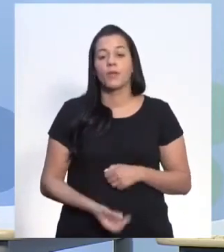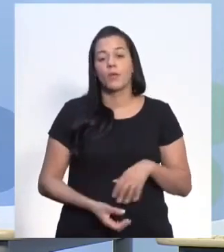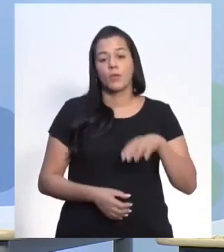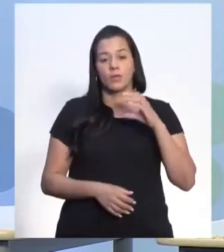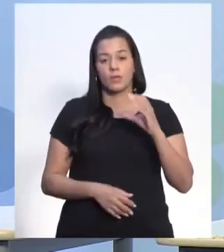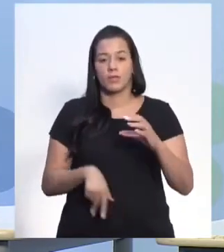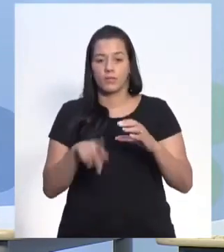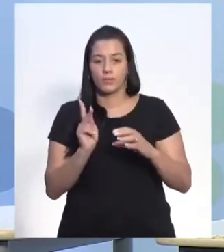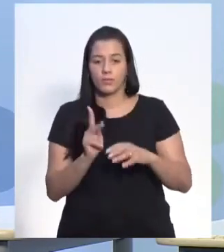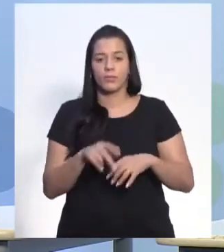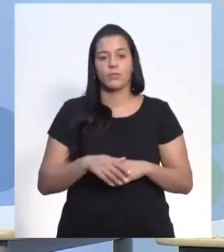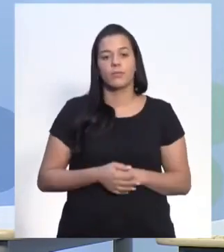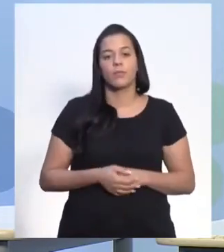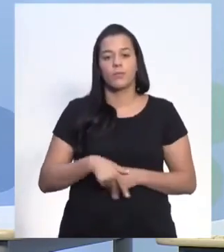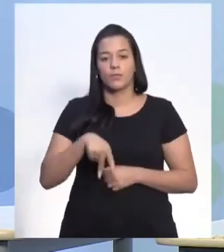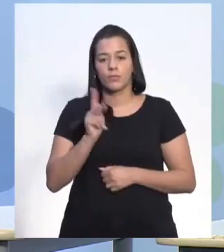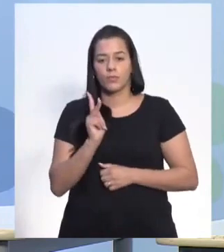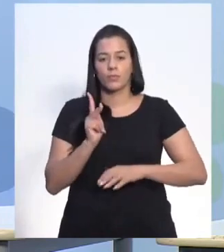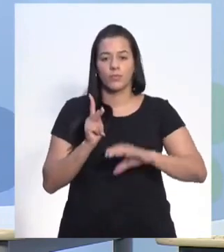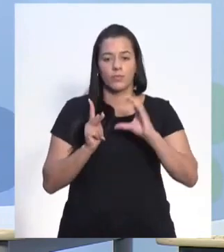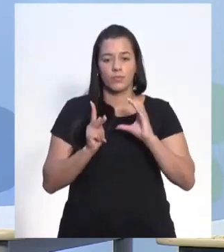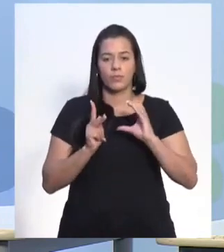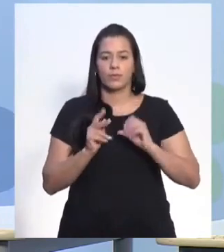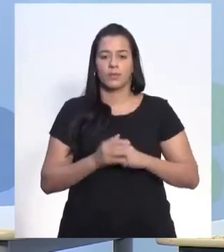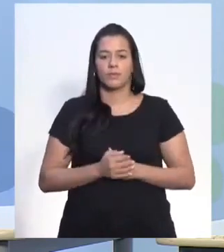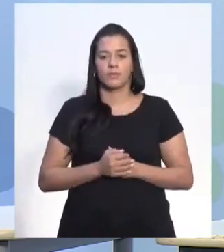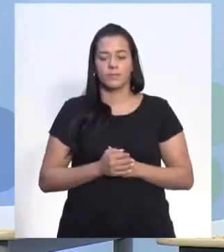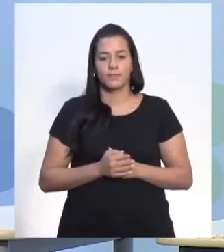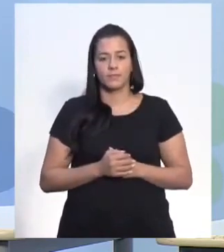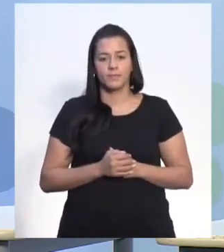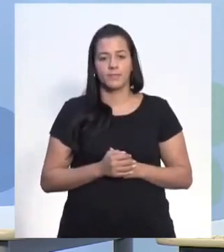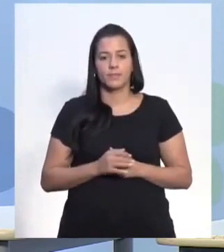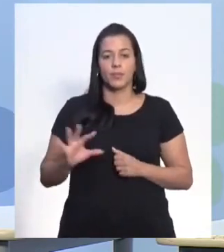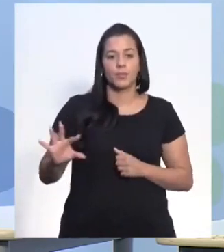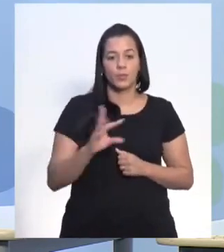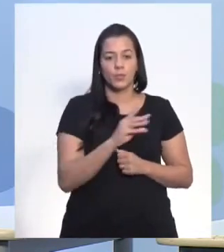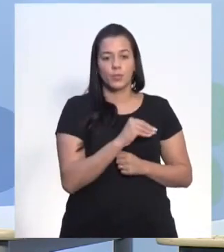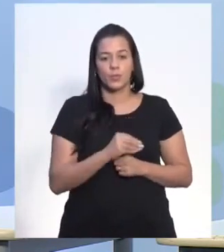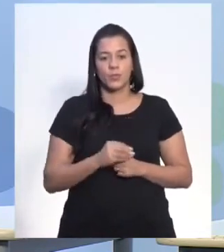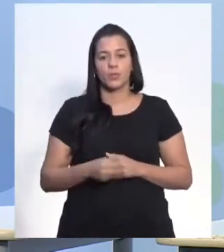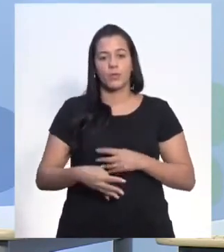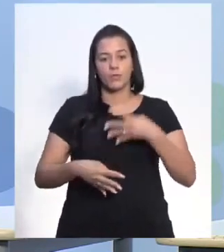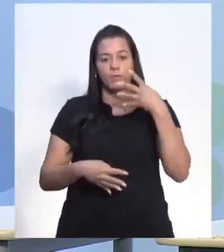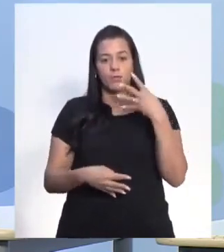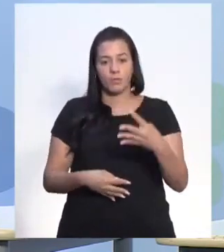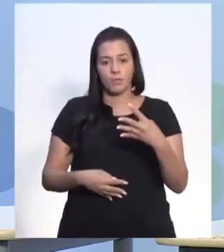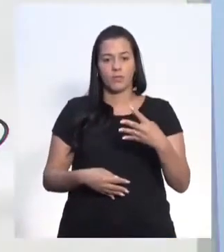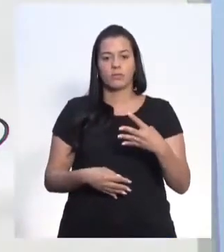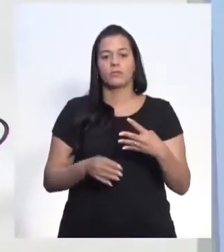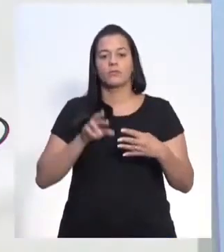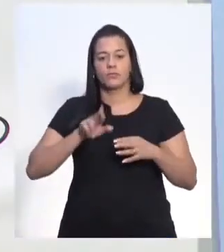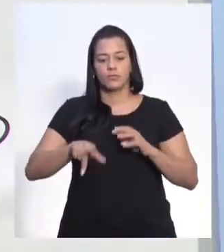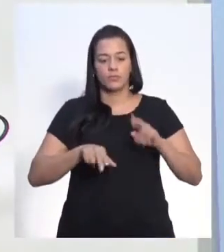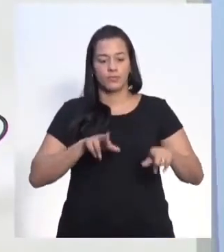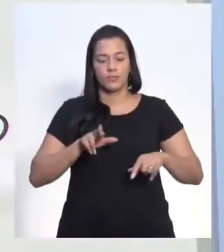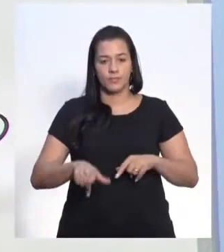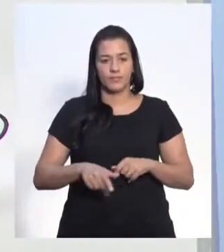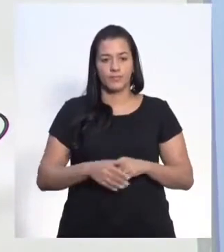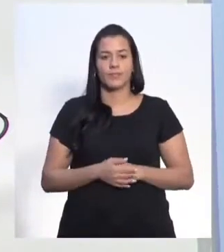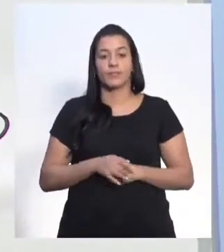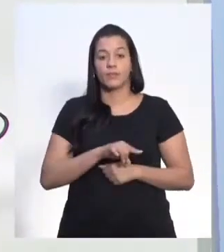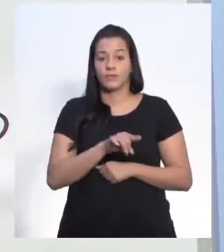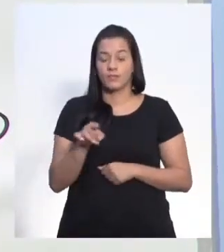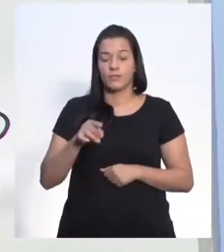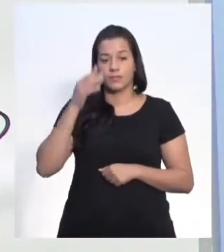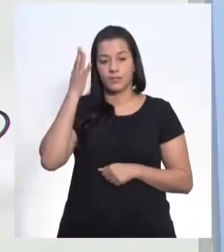coroa, ou coroa e cara. Nós temos, no total, quatro opções diferentes. Então, a gente já sabe que